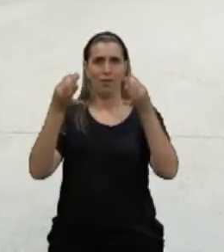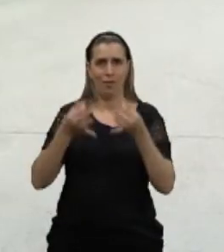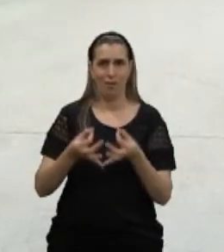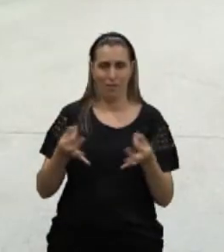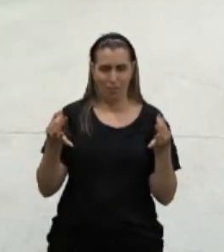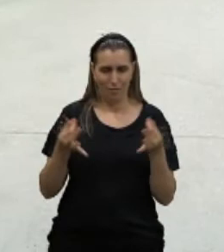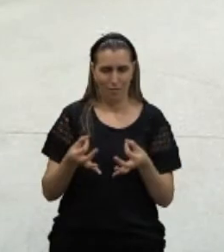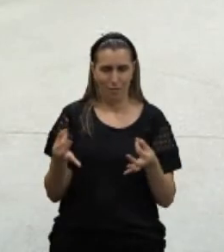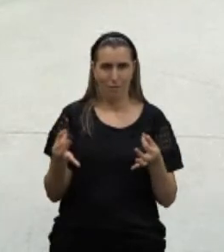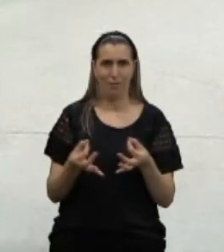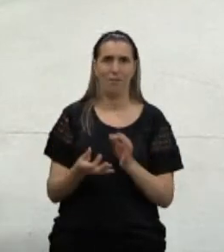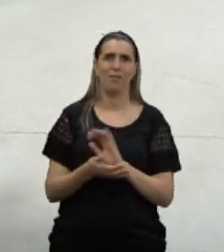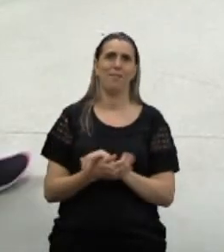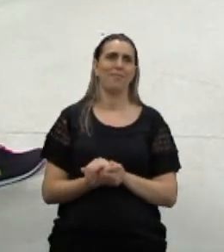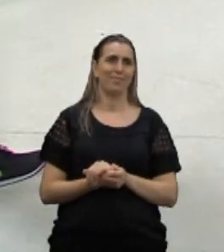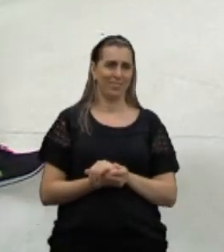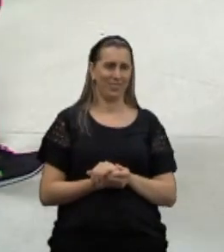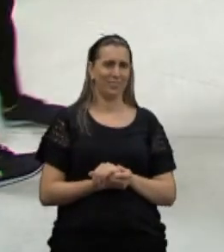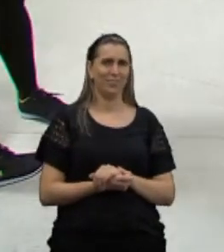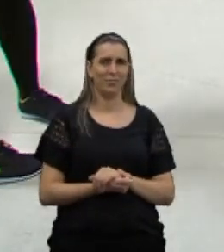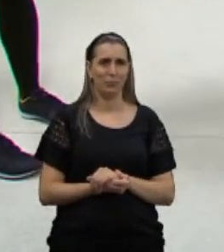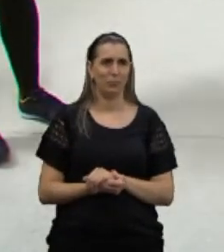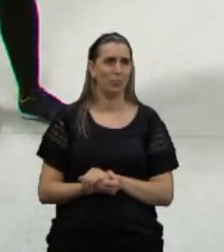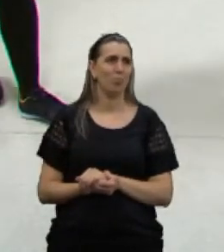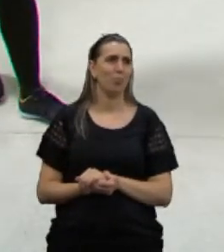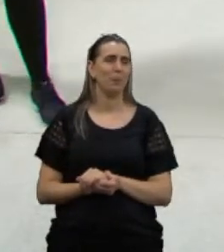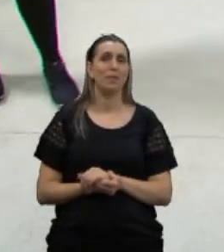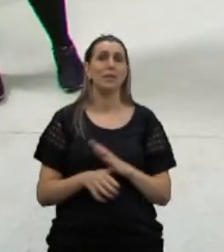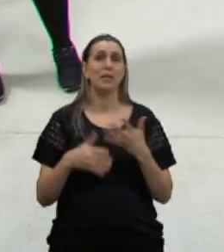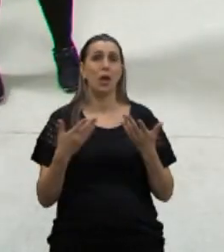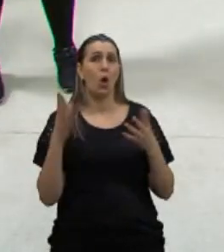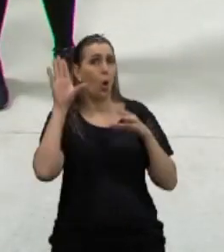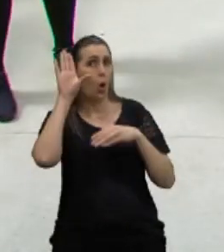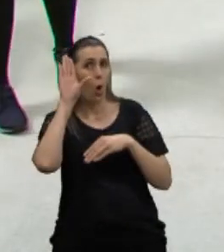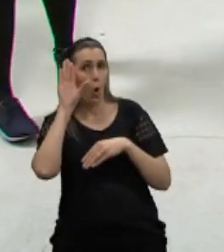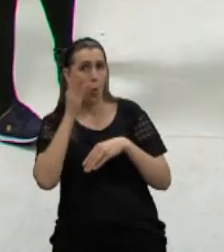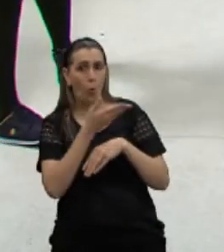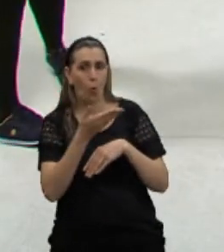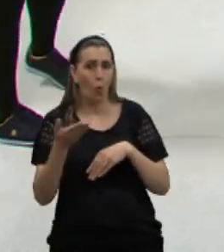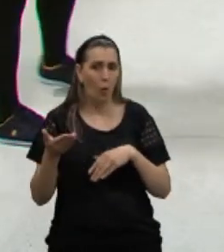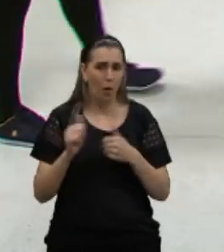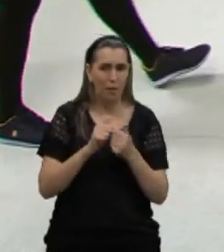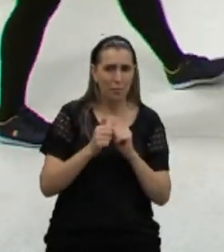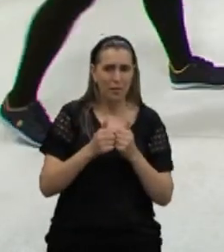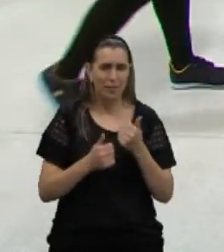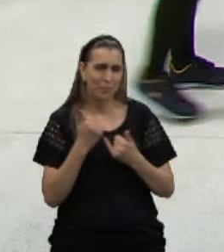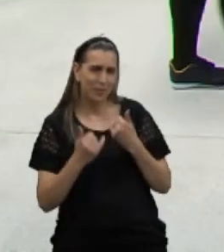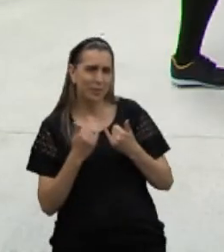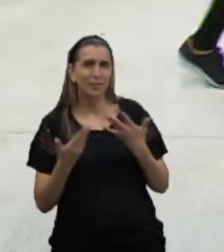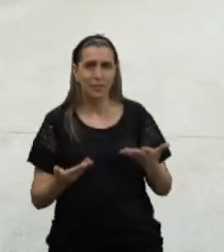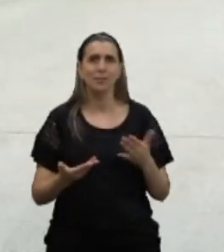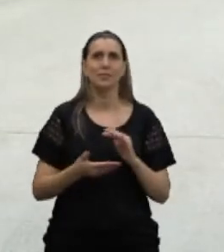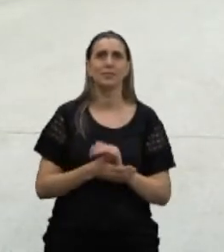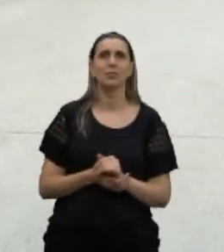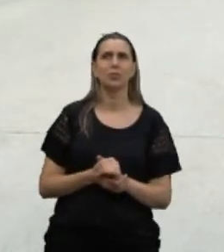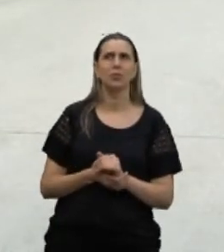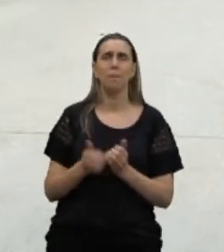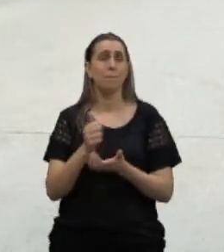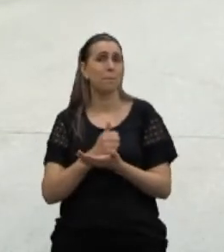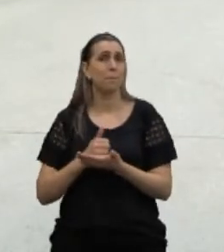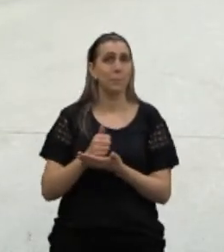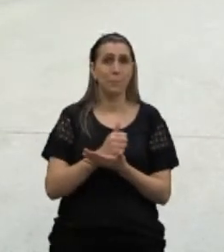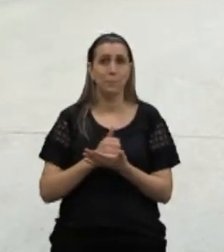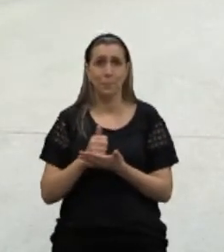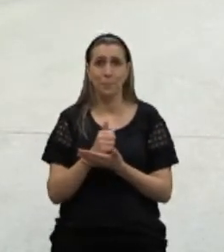Perfeito. Ficar no pé só é maldade, né? Tá, então observe nesse jogo aí, nesse joguinho básico,